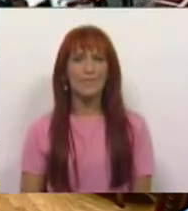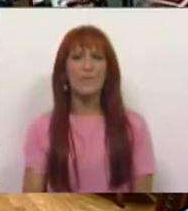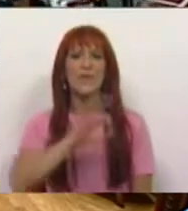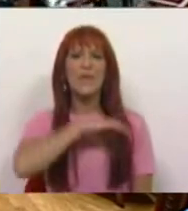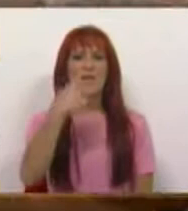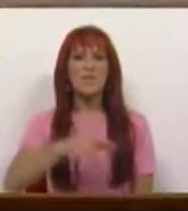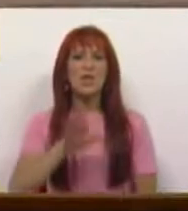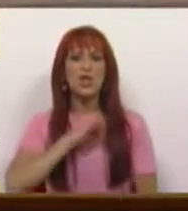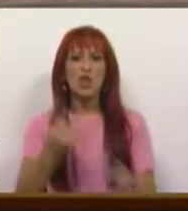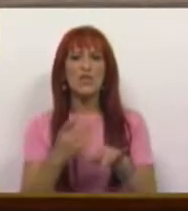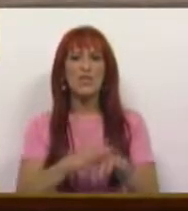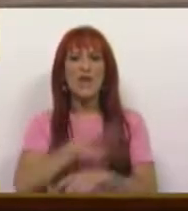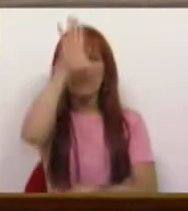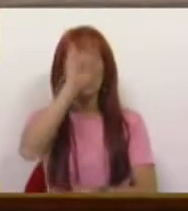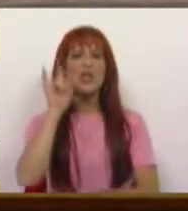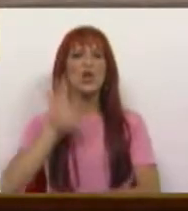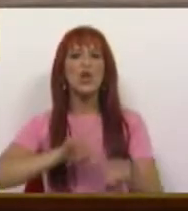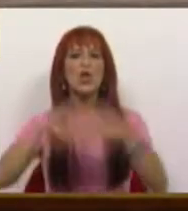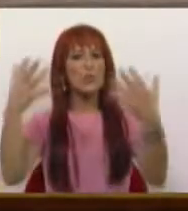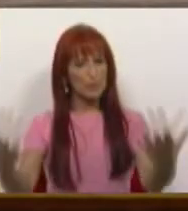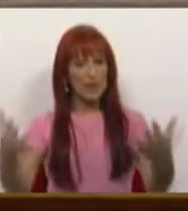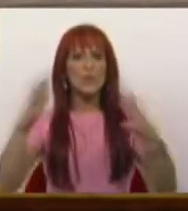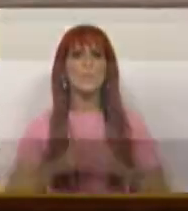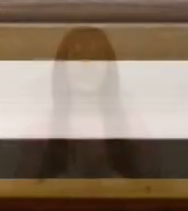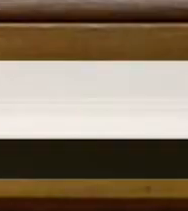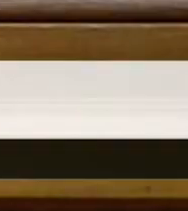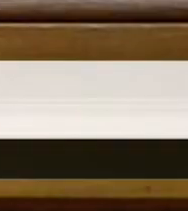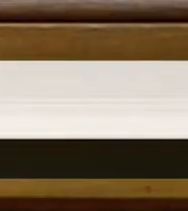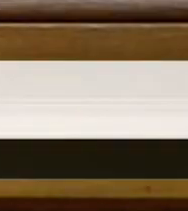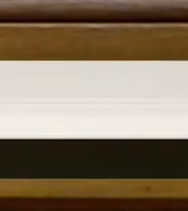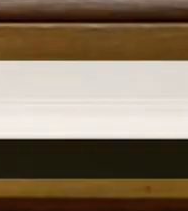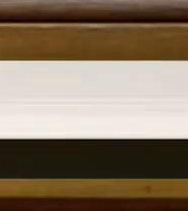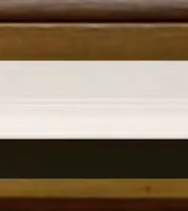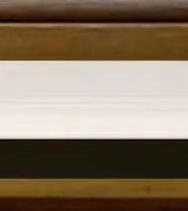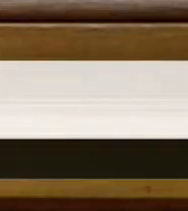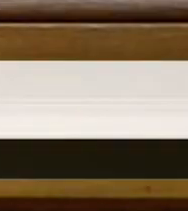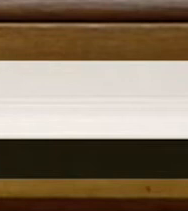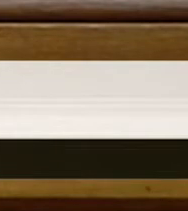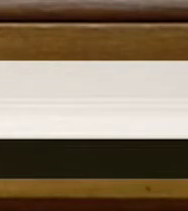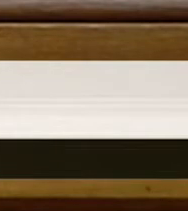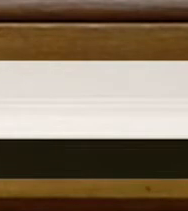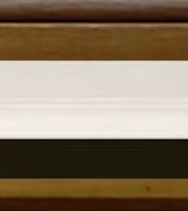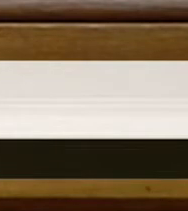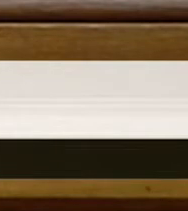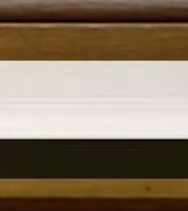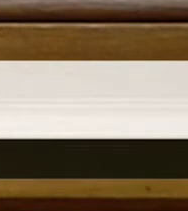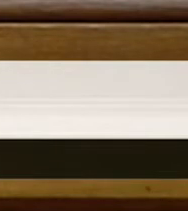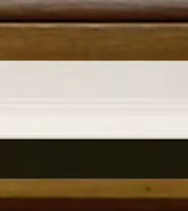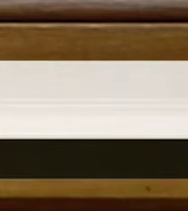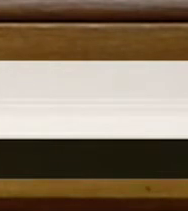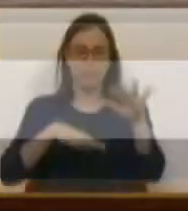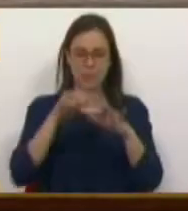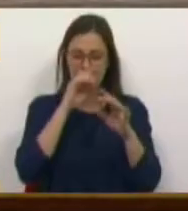Sr. Presidente, senhores membros do Governo, senhoras e senhores deputados, o Decreto-Lei do Governo anterior que estabelece o regime jurídico das ações